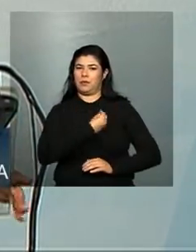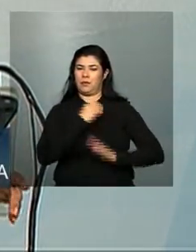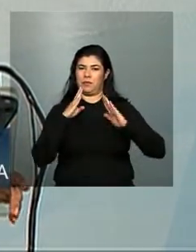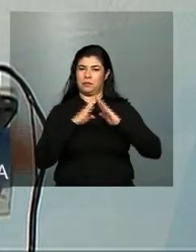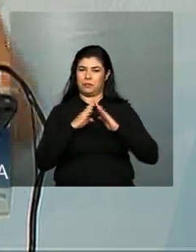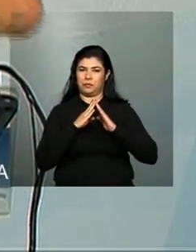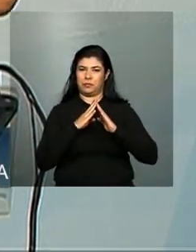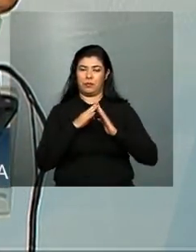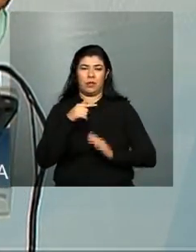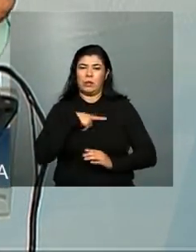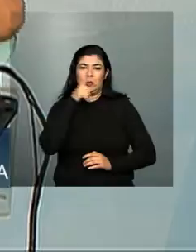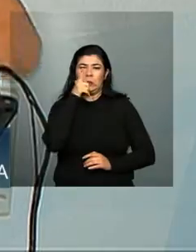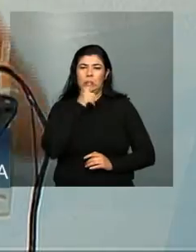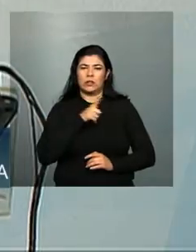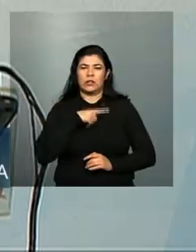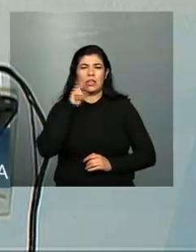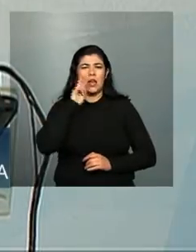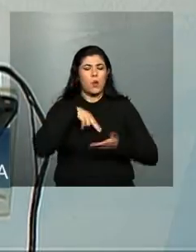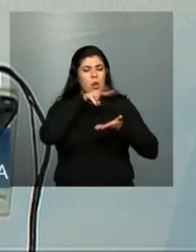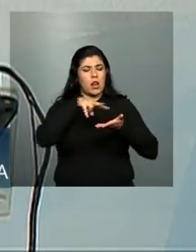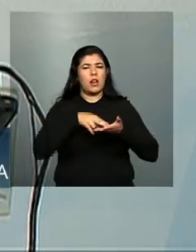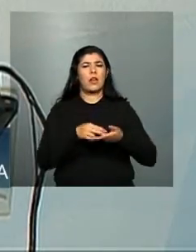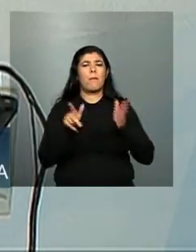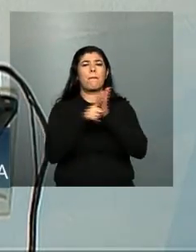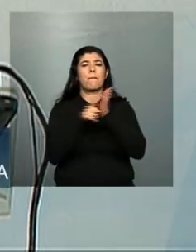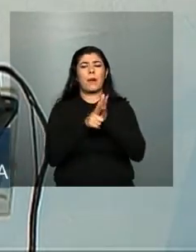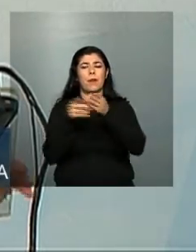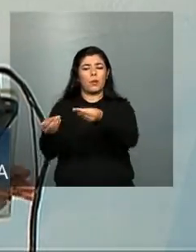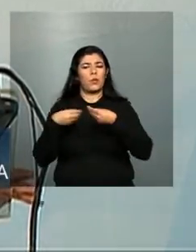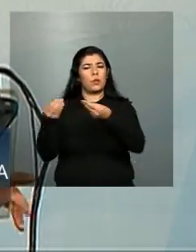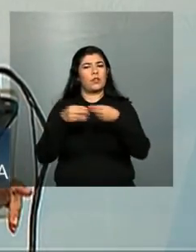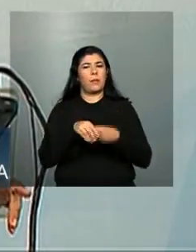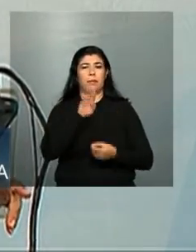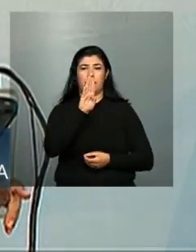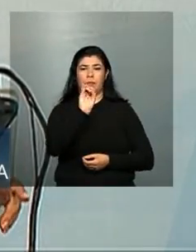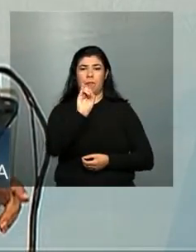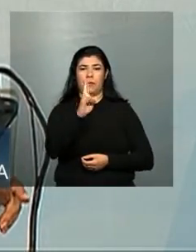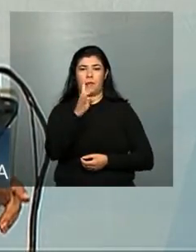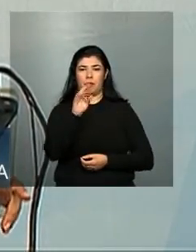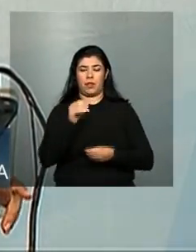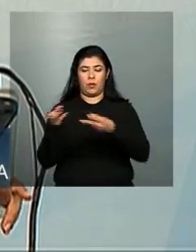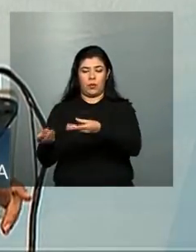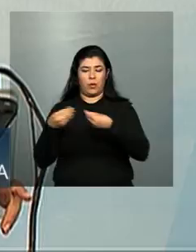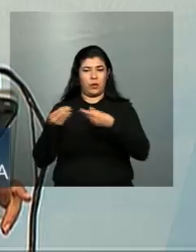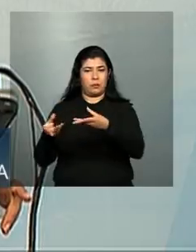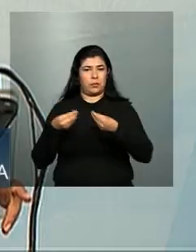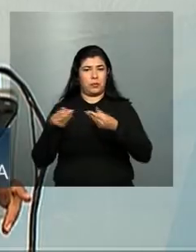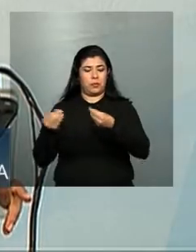vou conseguir, eu li o bilhete de muita gente que me mandou, eu não vou conseguir entregar